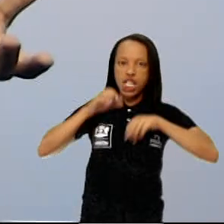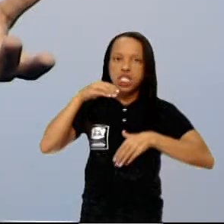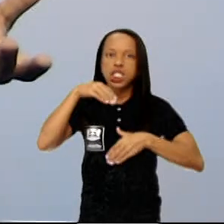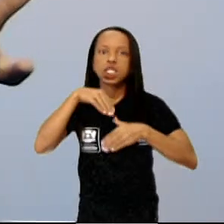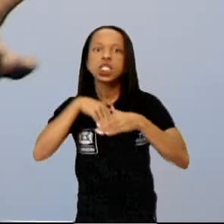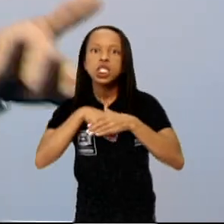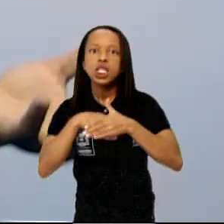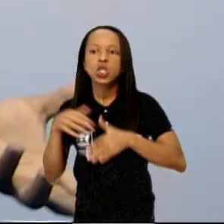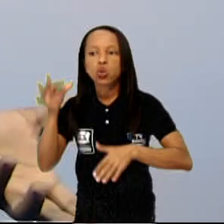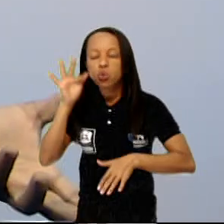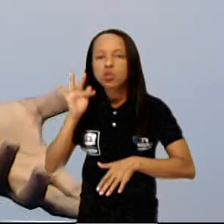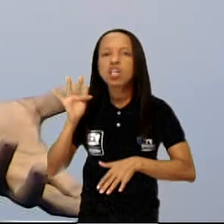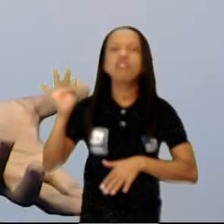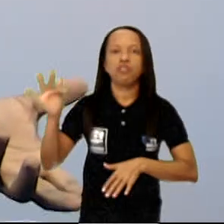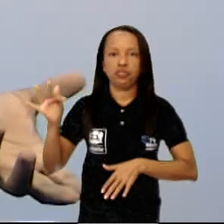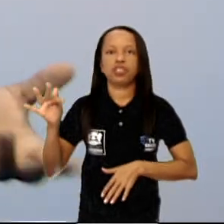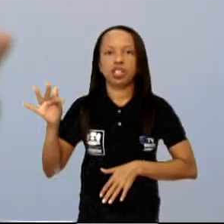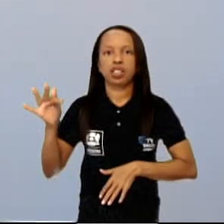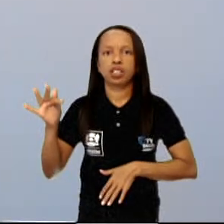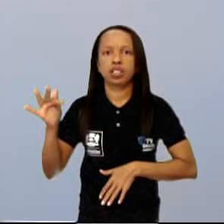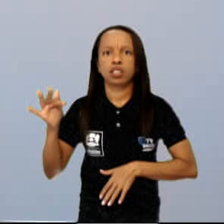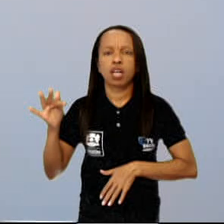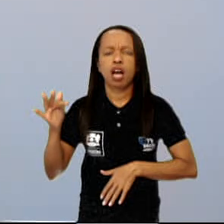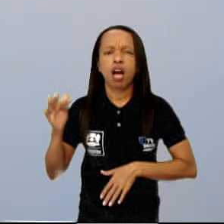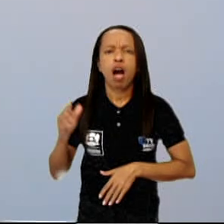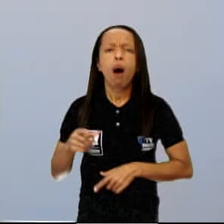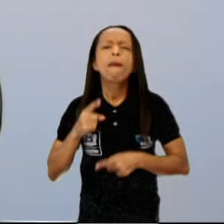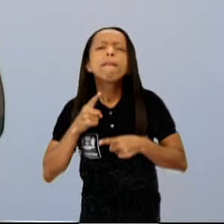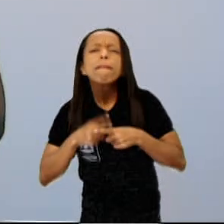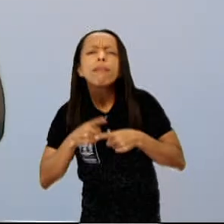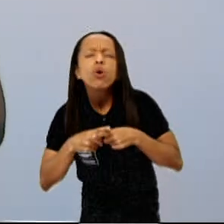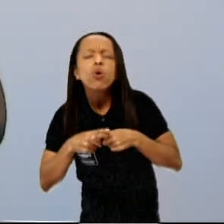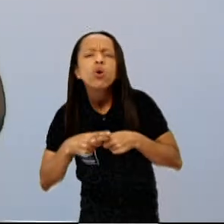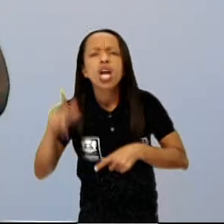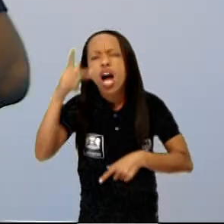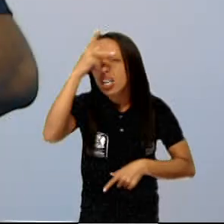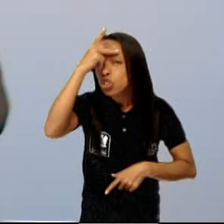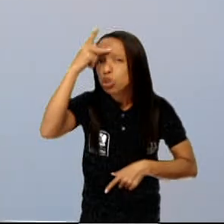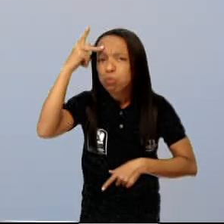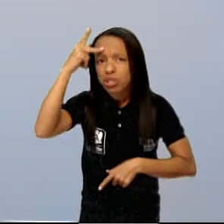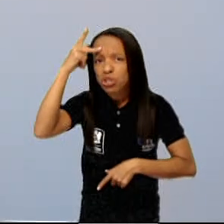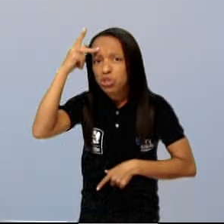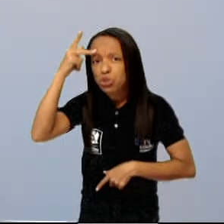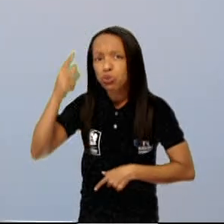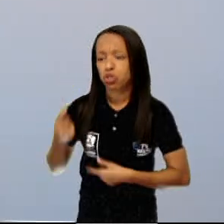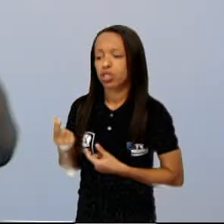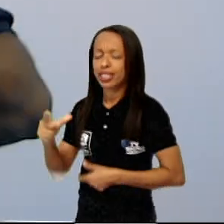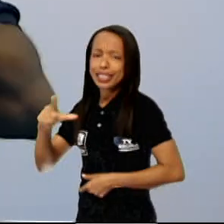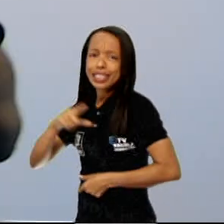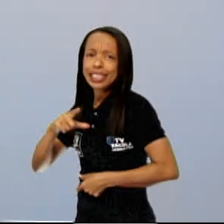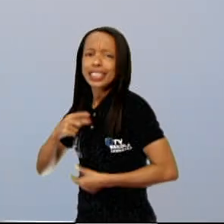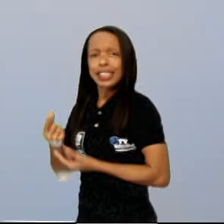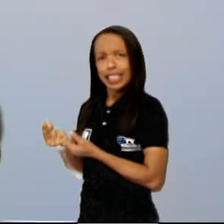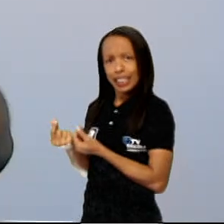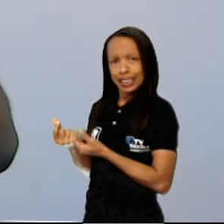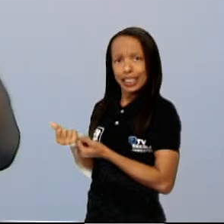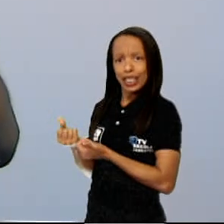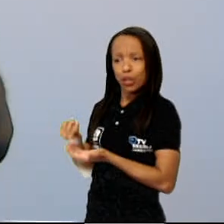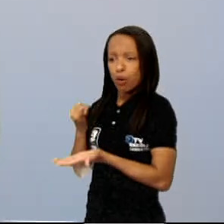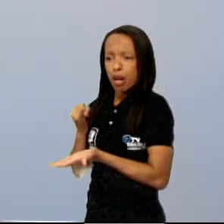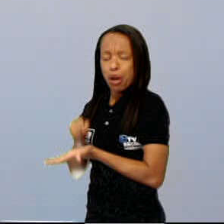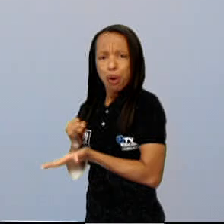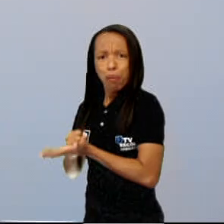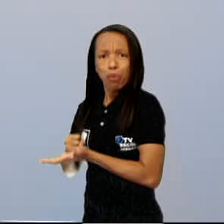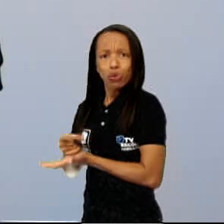que tinham dinheiro não pagavam impostos, e as pessoas que não possuíam direitos e nem privilégios eram obrigadas a cada vez